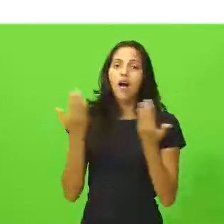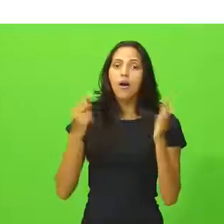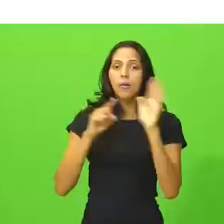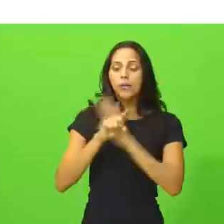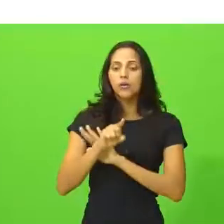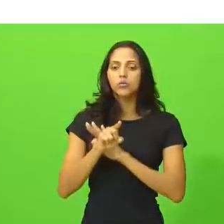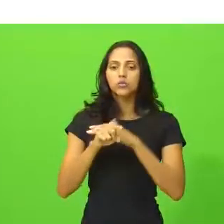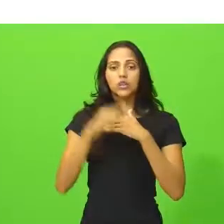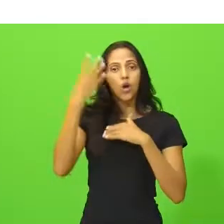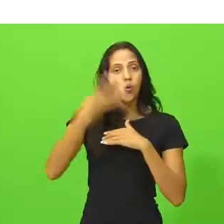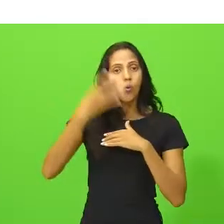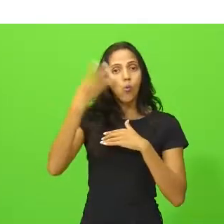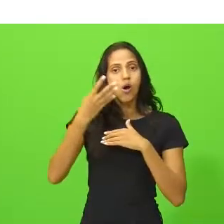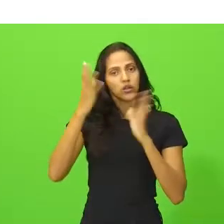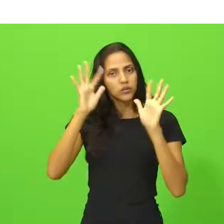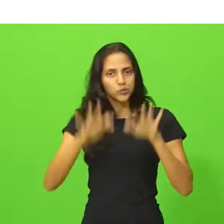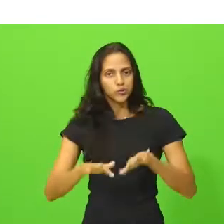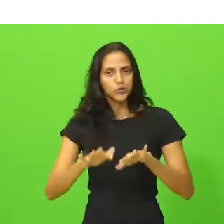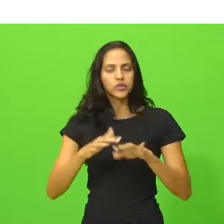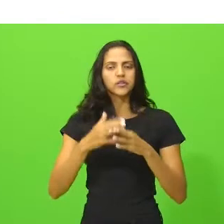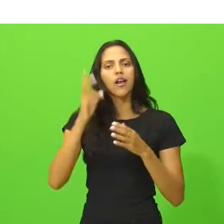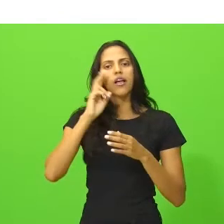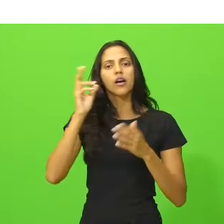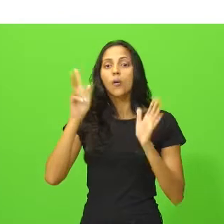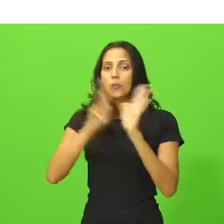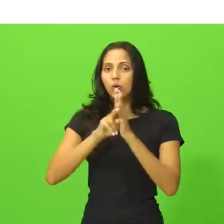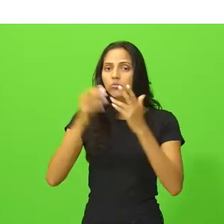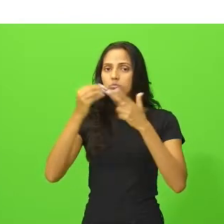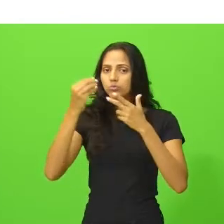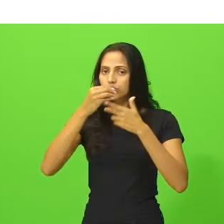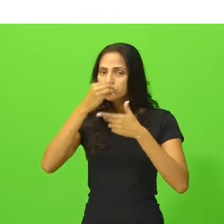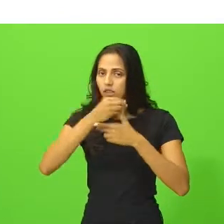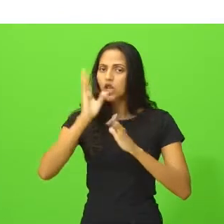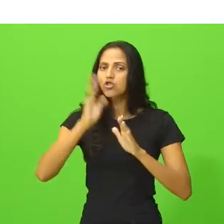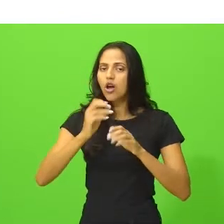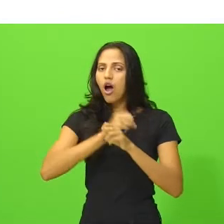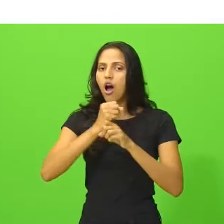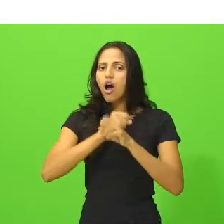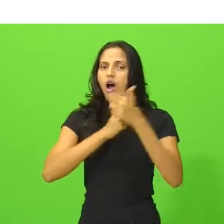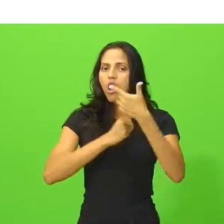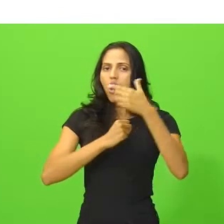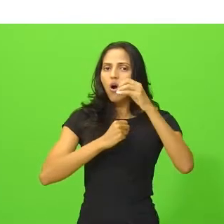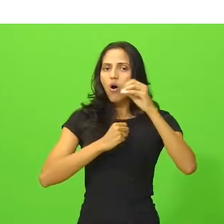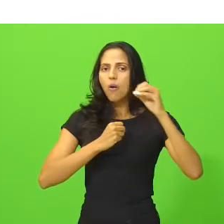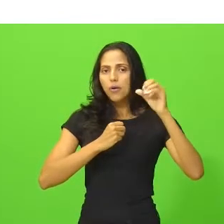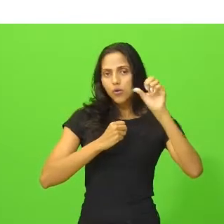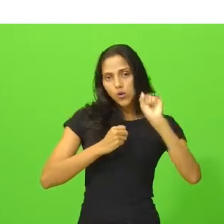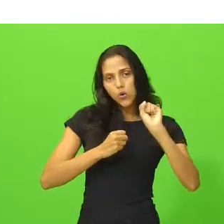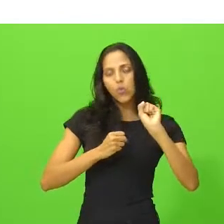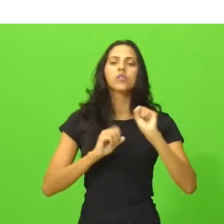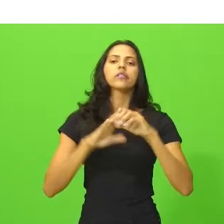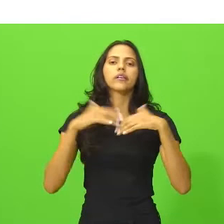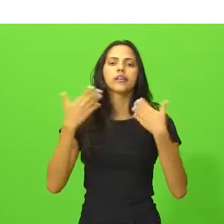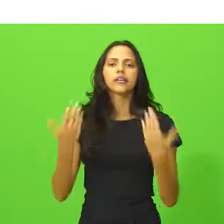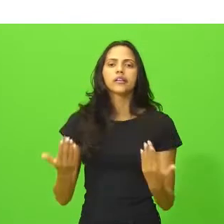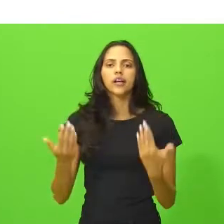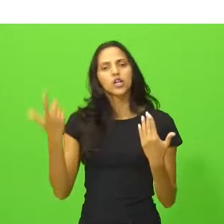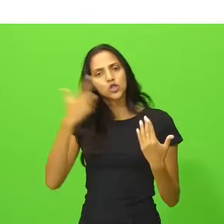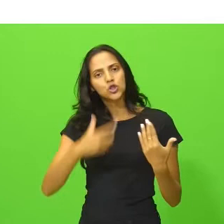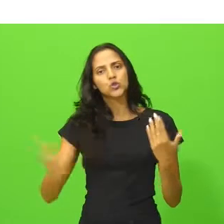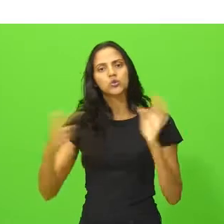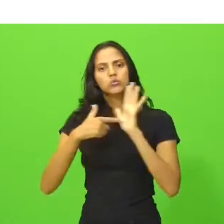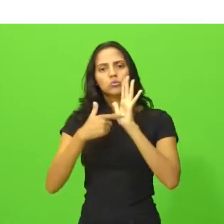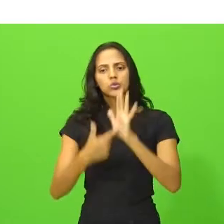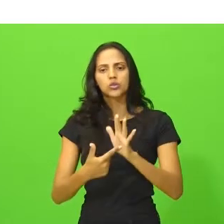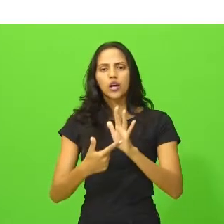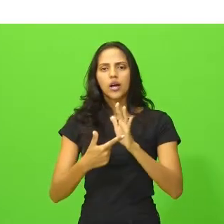próxima questão, que é a quarta e última, que foi do Enem 2008, né, registrado aí na tela, que vai falar também